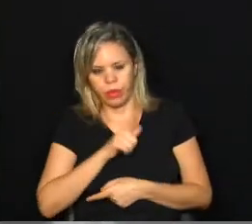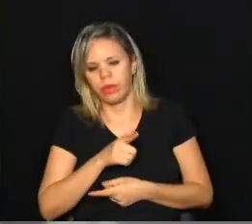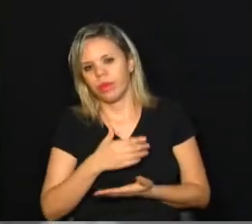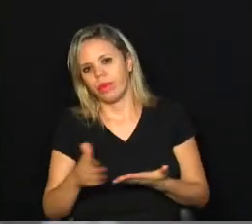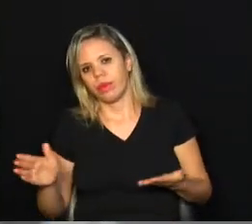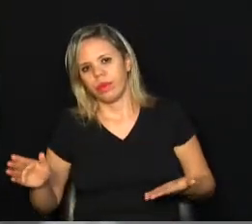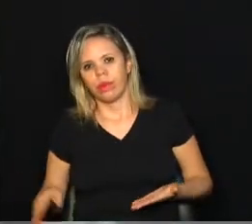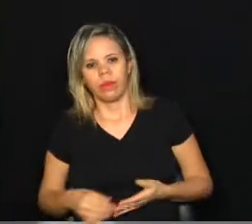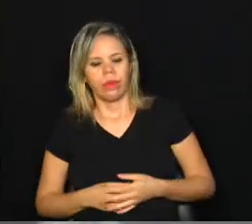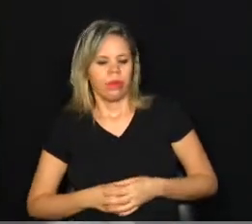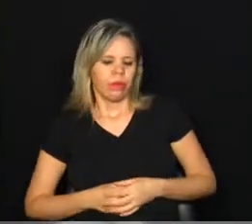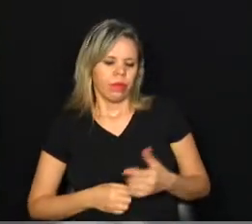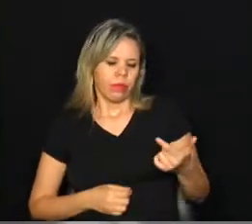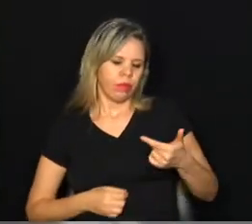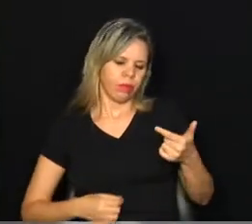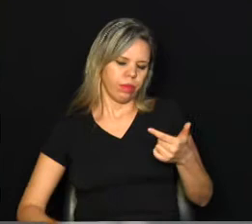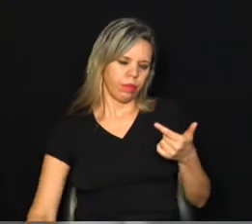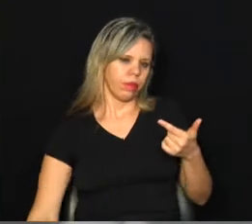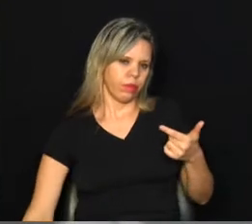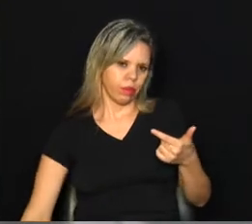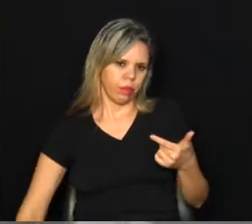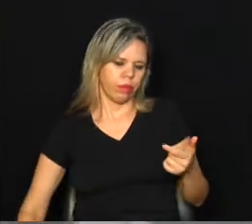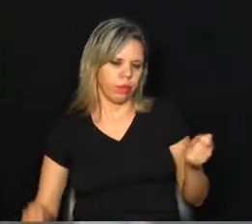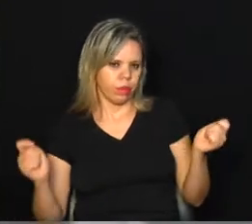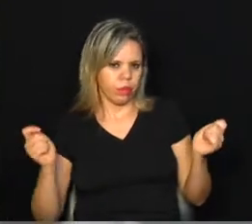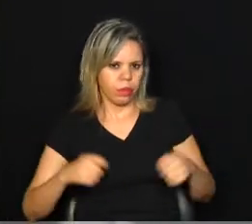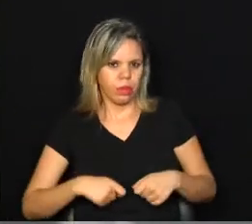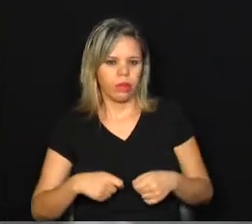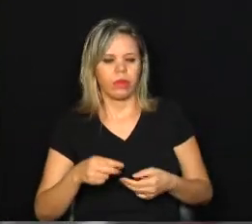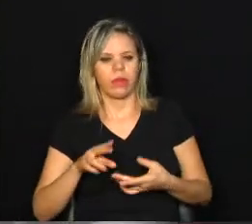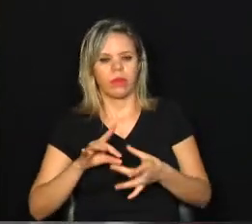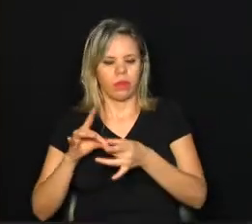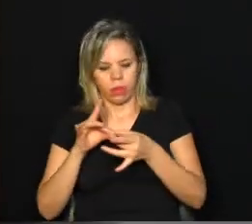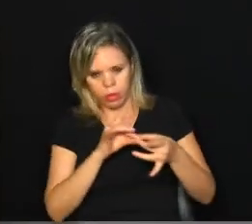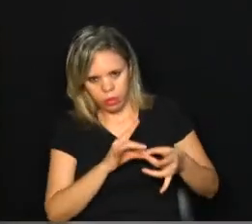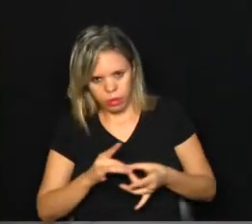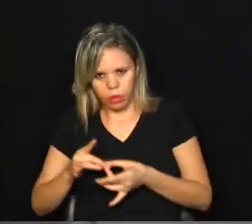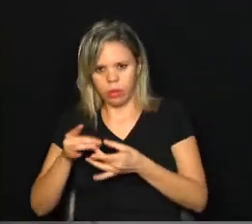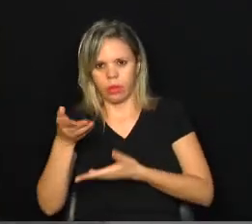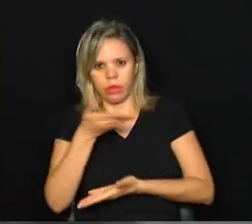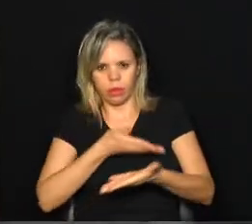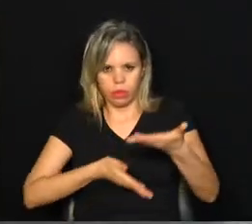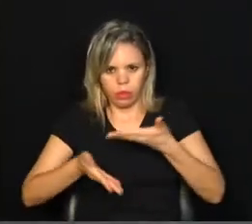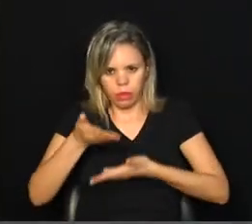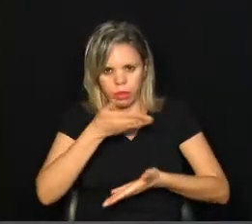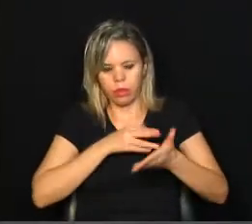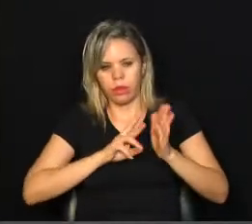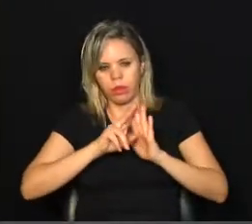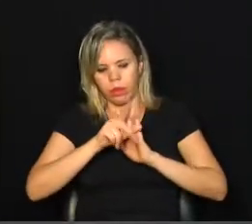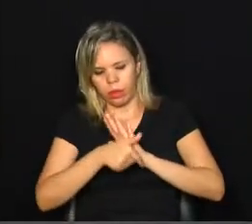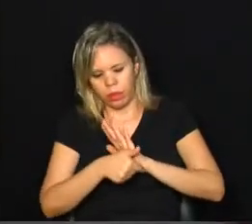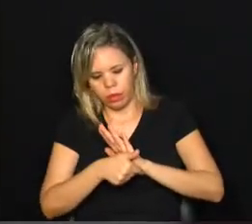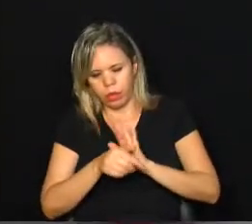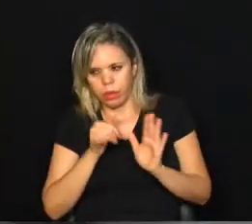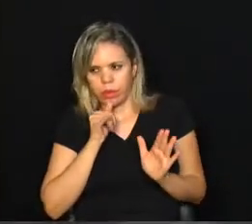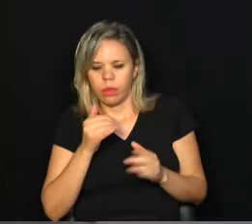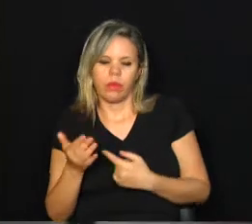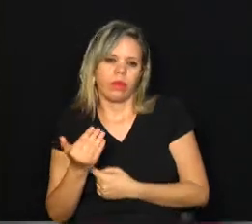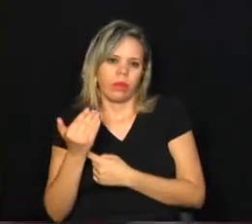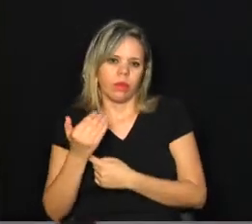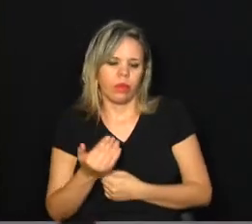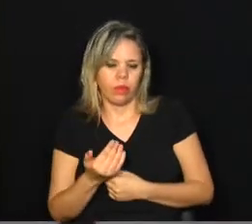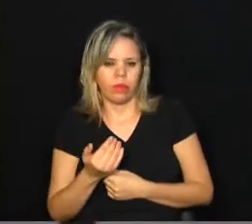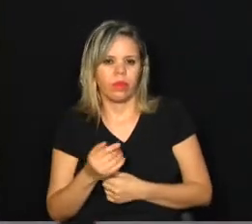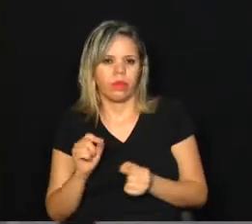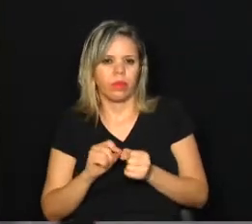né? Segundo, você tem que ter capacidade de parcerias, de identificar aquelas diversas tecnologias, para que